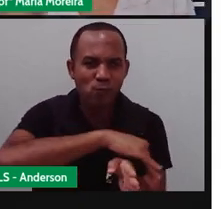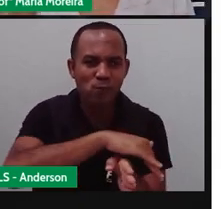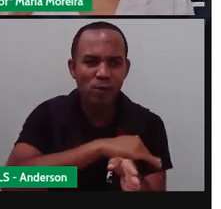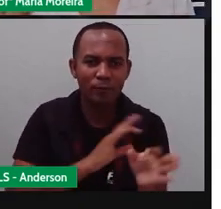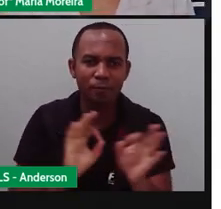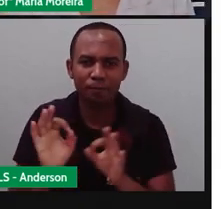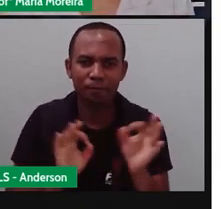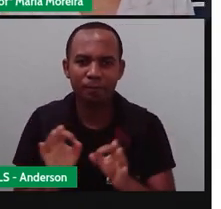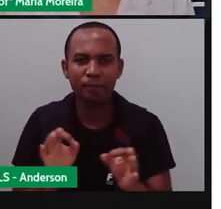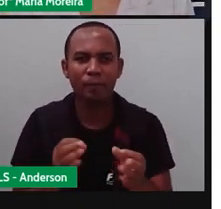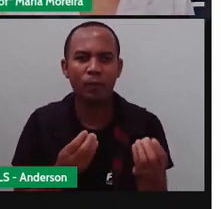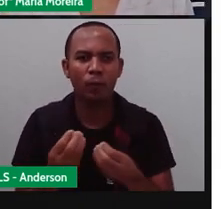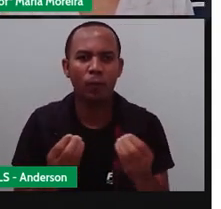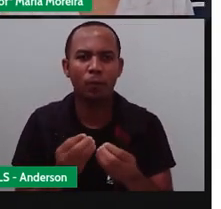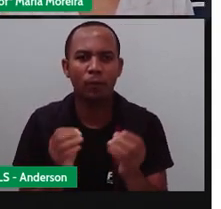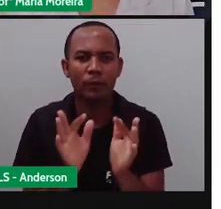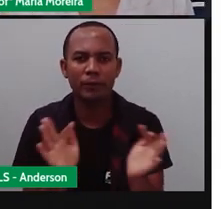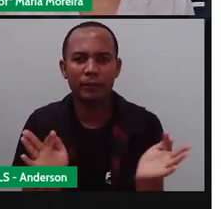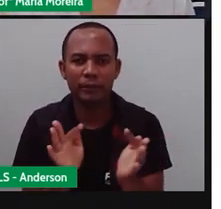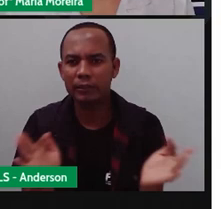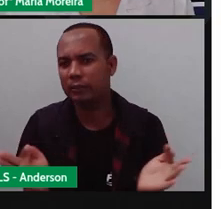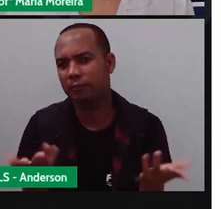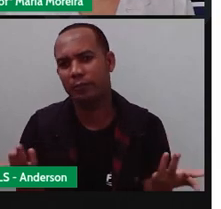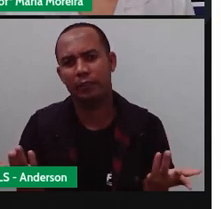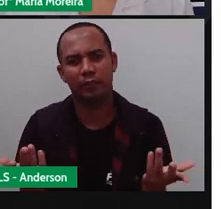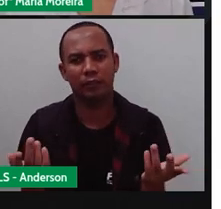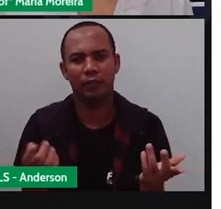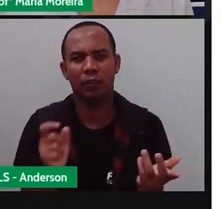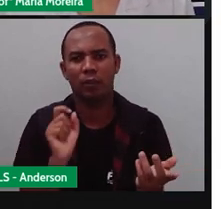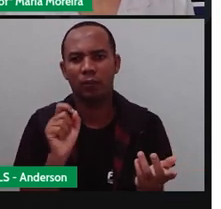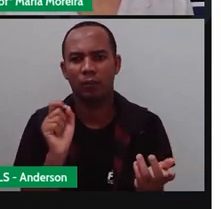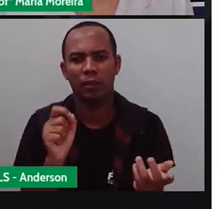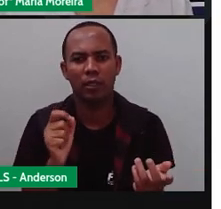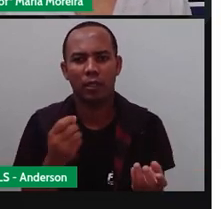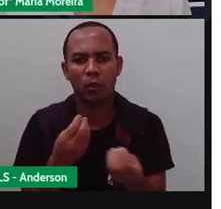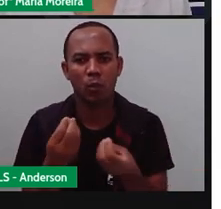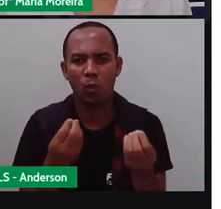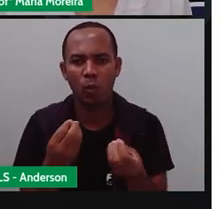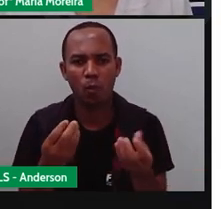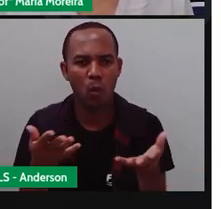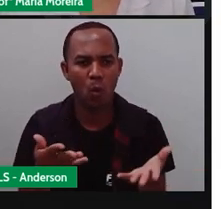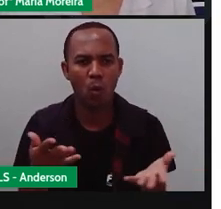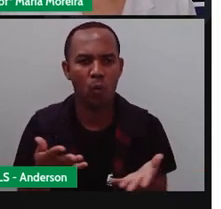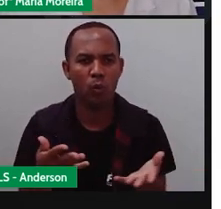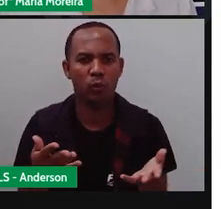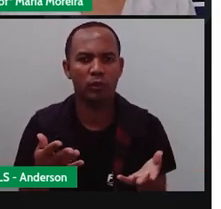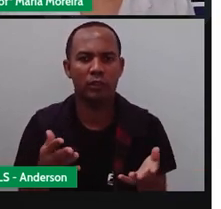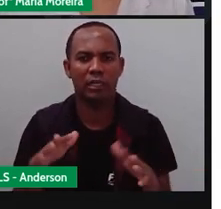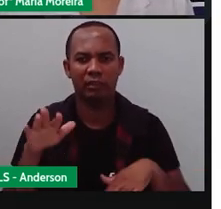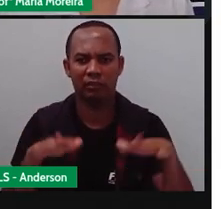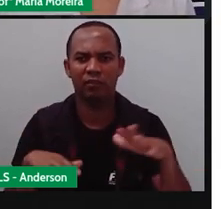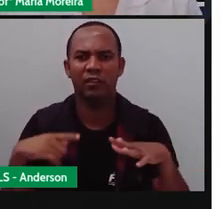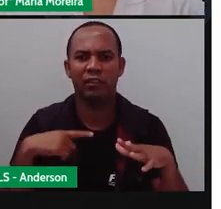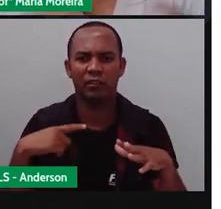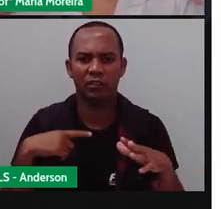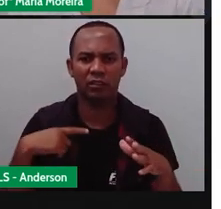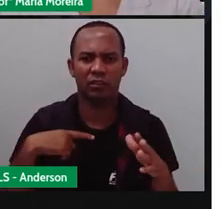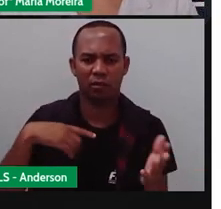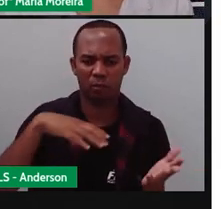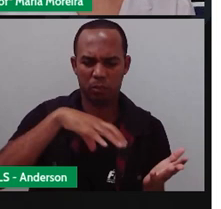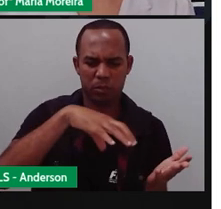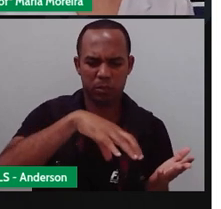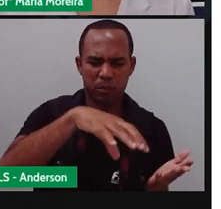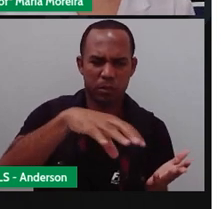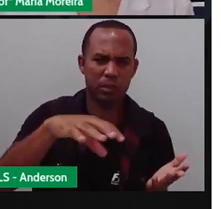locais essas estradas no início elas eram precárias ou seja elas não eram como a gente conhece hoje tinha um buraco né Isso